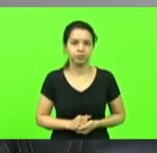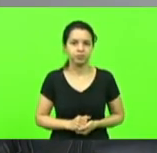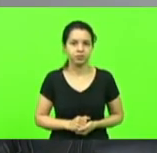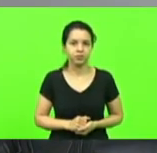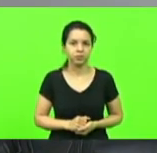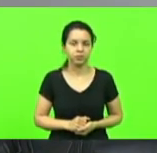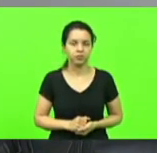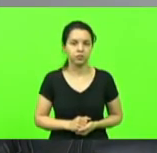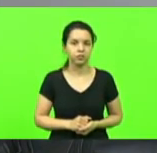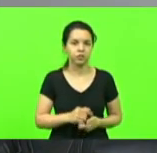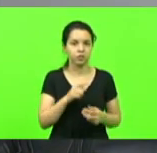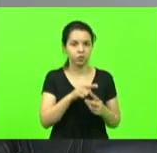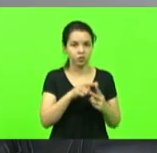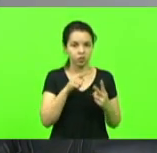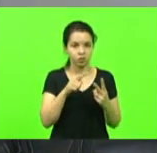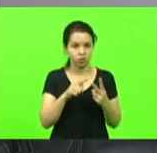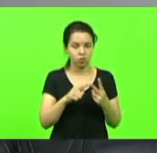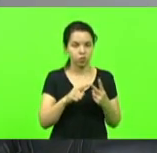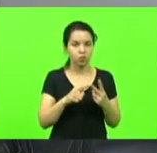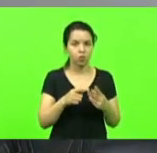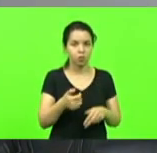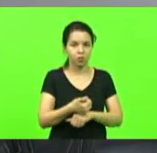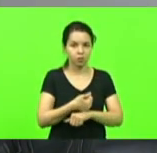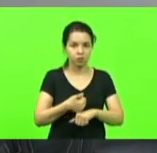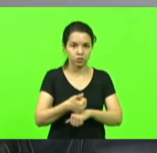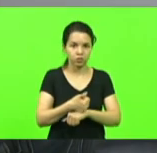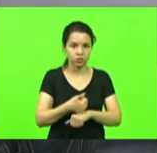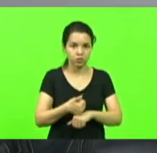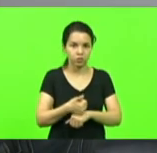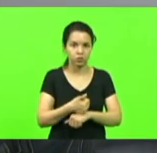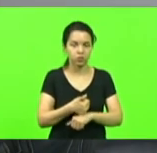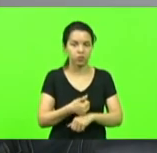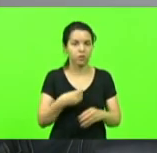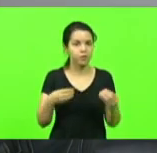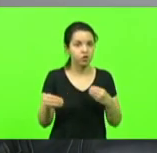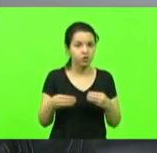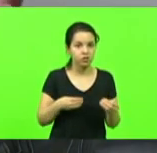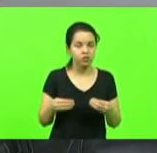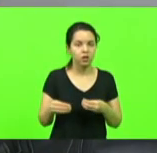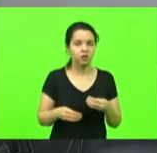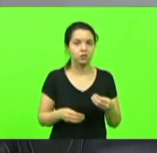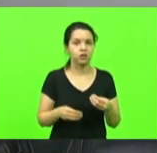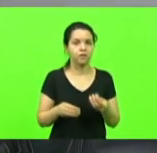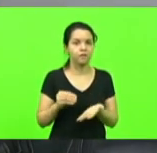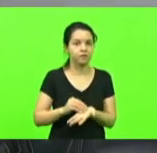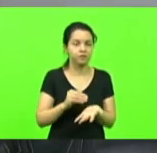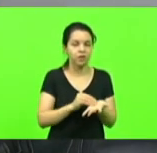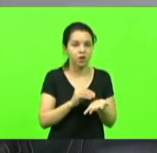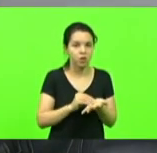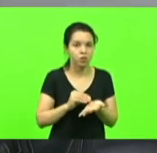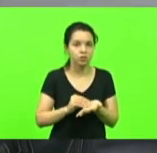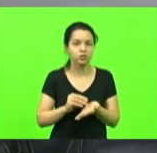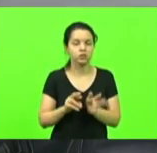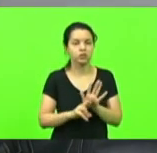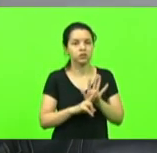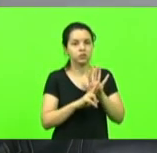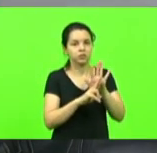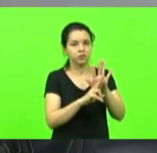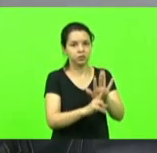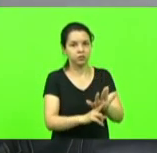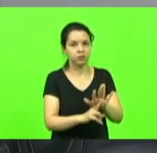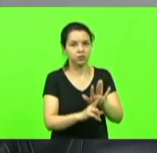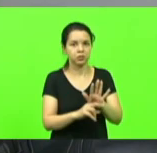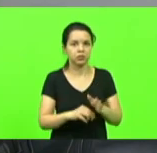Essas duas profissões acabam sendo fragilizadas pela ausência de representantes sindicais, enfim, como